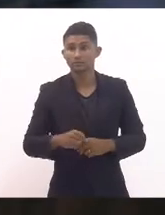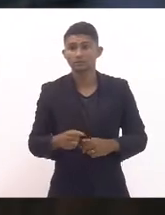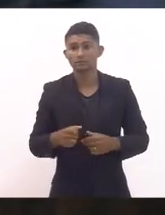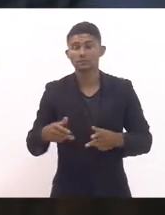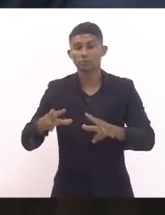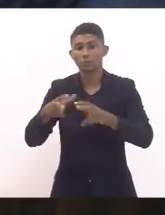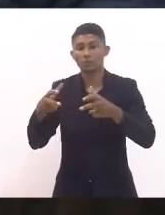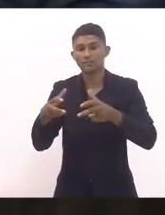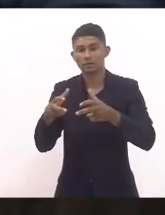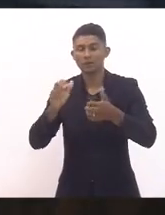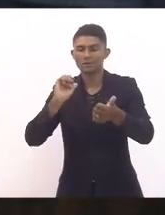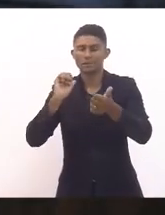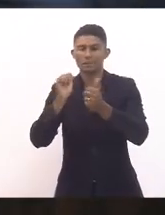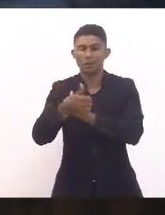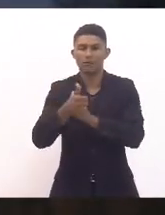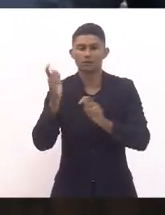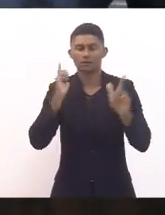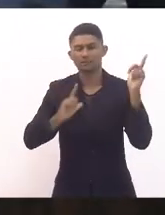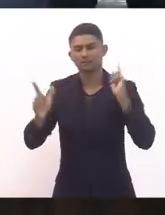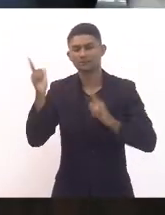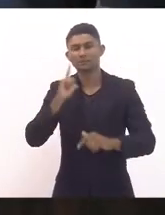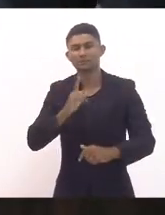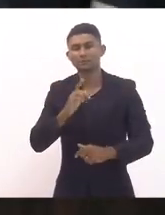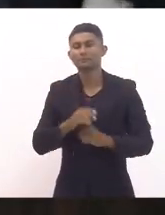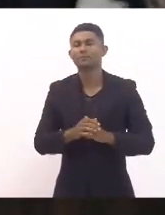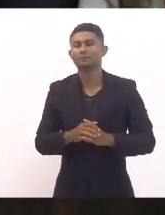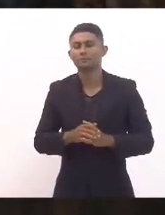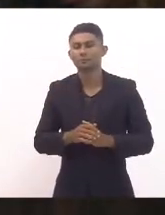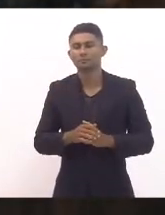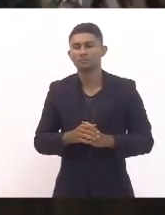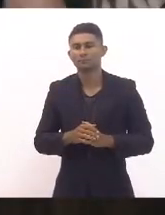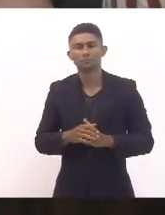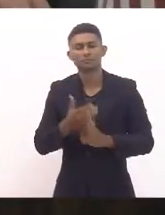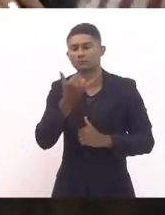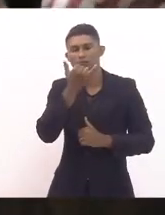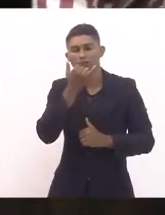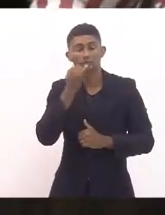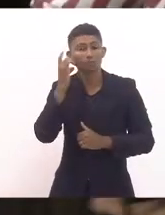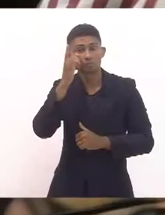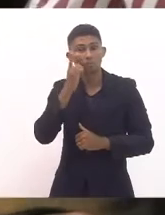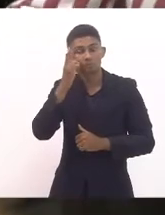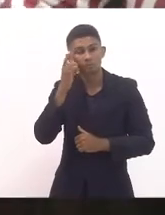Lazer, deputado Wellington José. Na redação do vestido, pode. Perdão, deputado Bebeto.